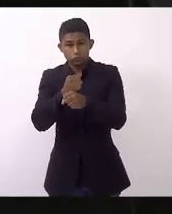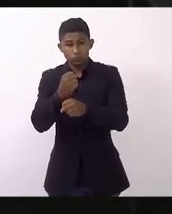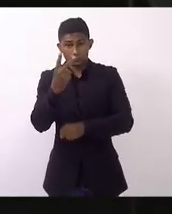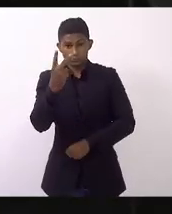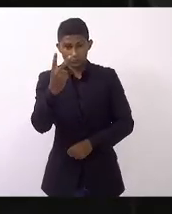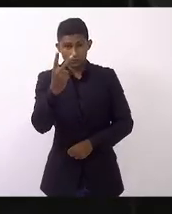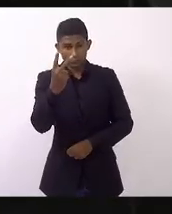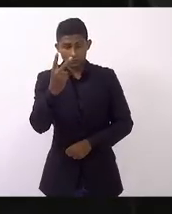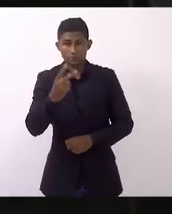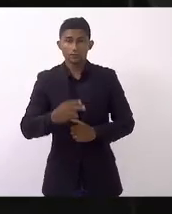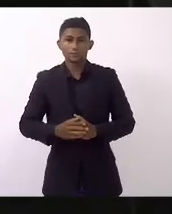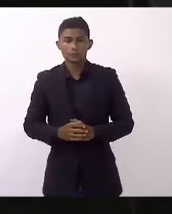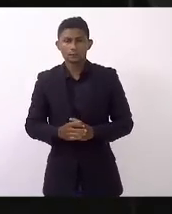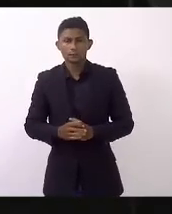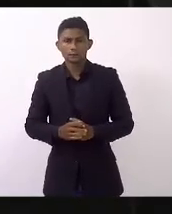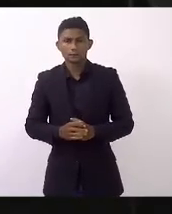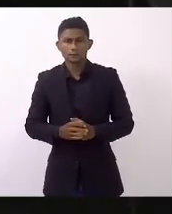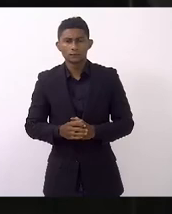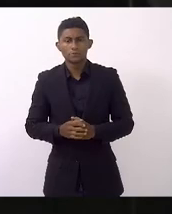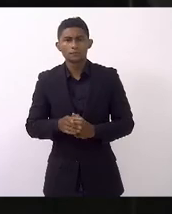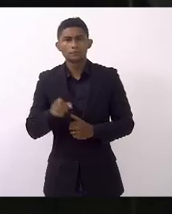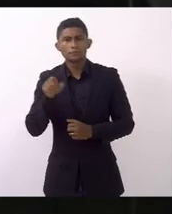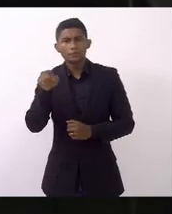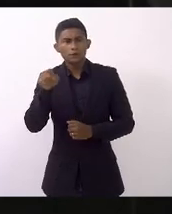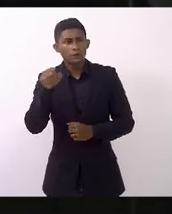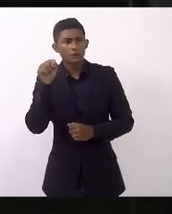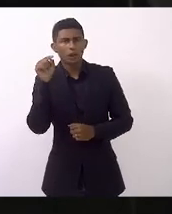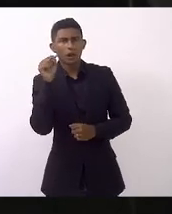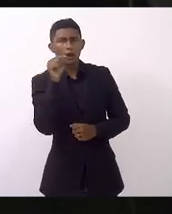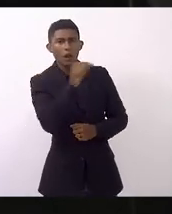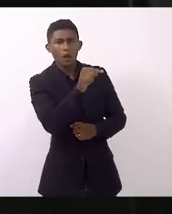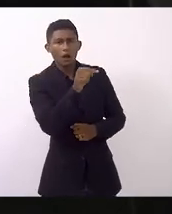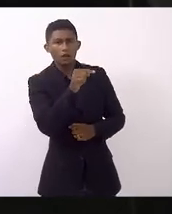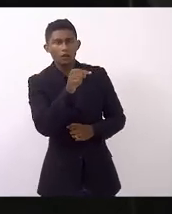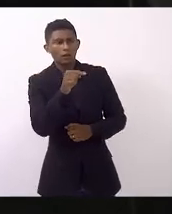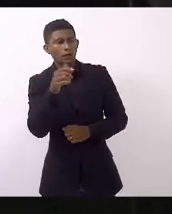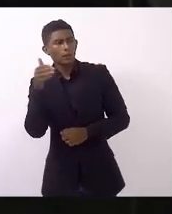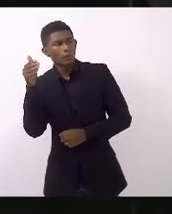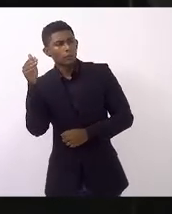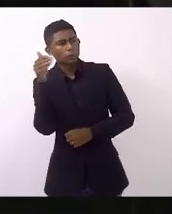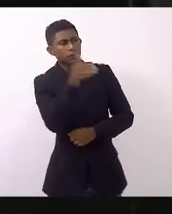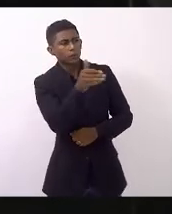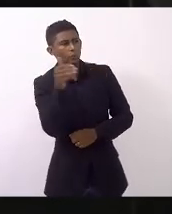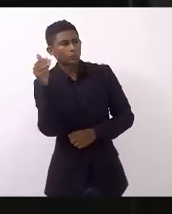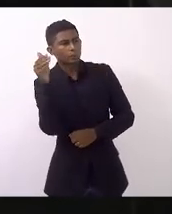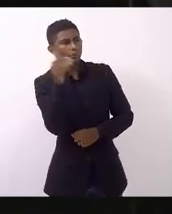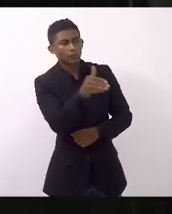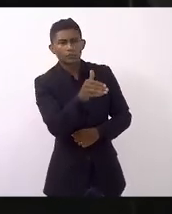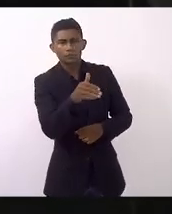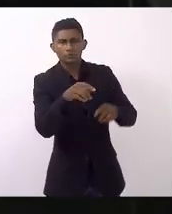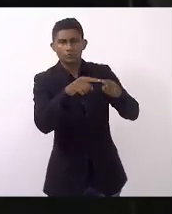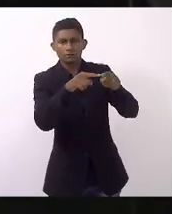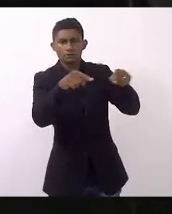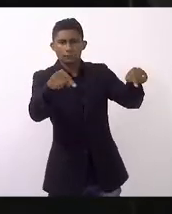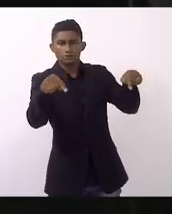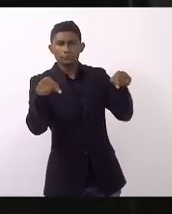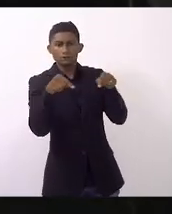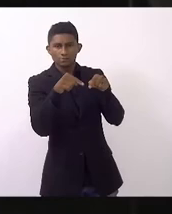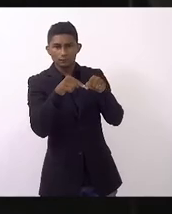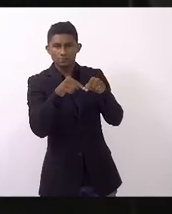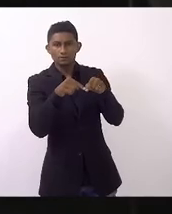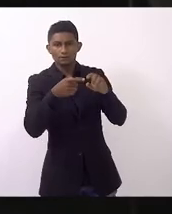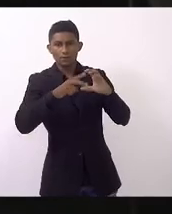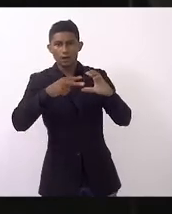em dois anos, ele só foi duas vezes trabalhar no gabinete, na Câmara Municipal do